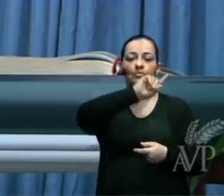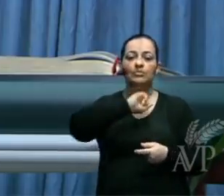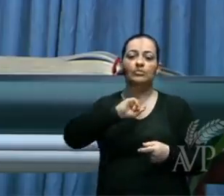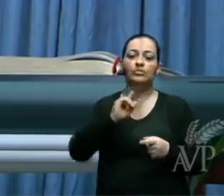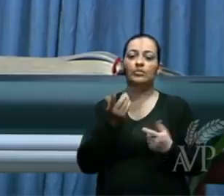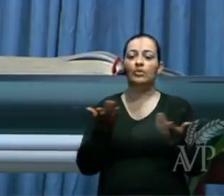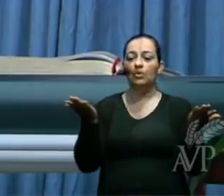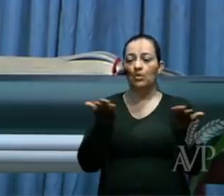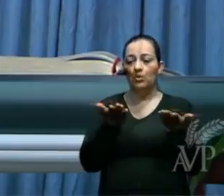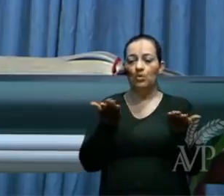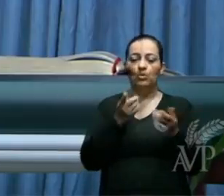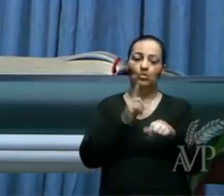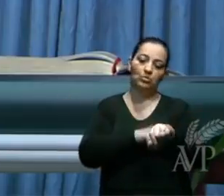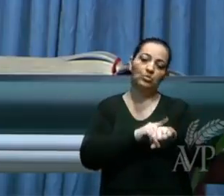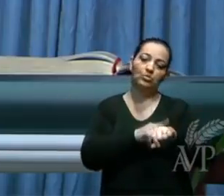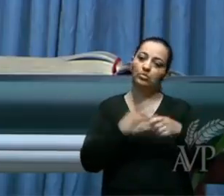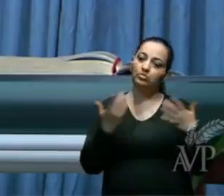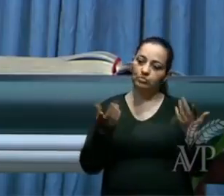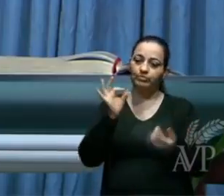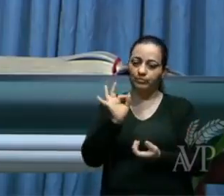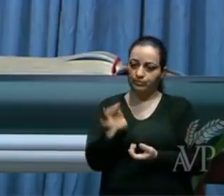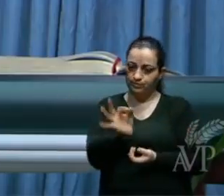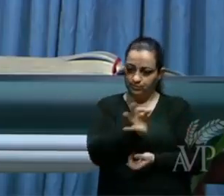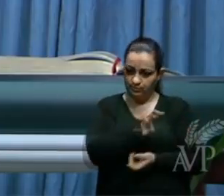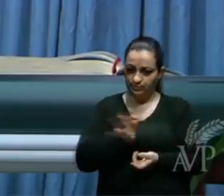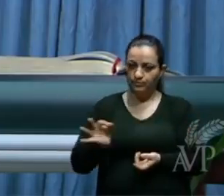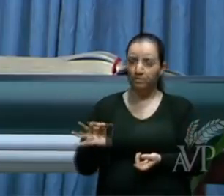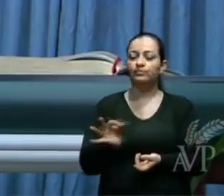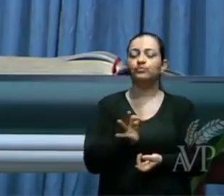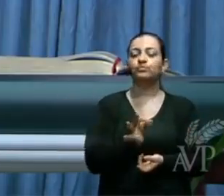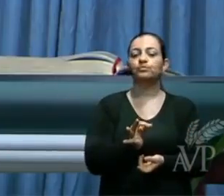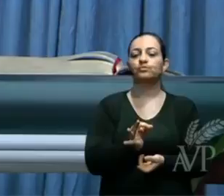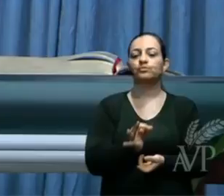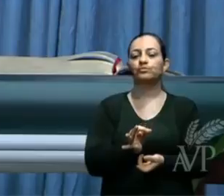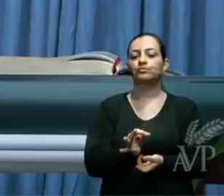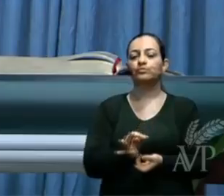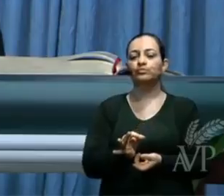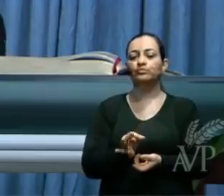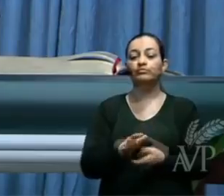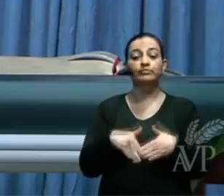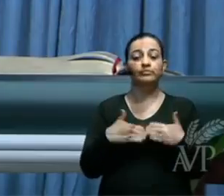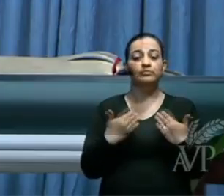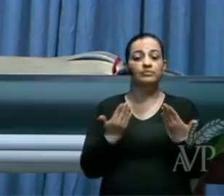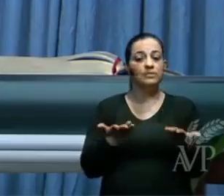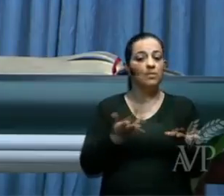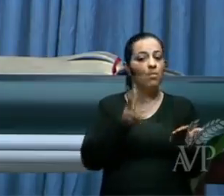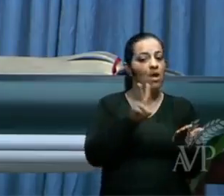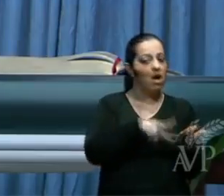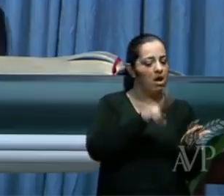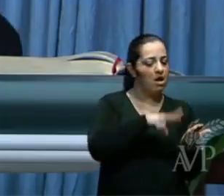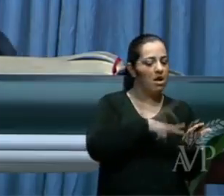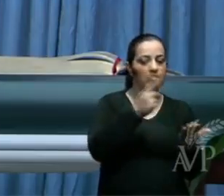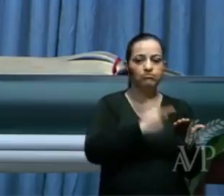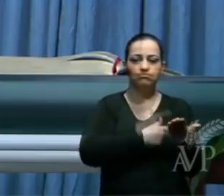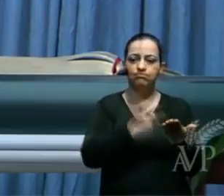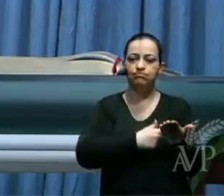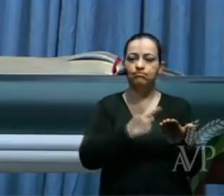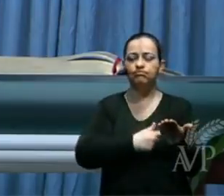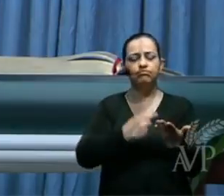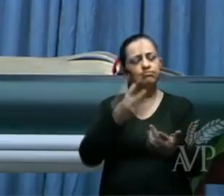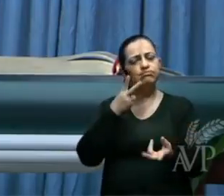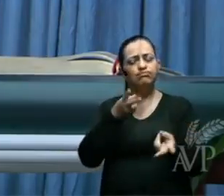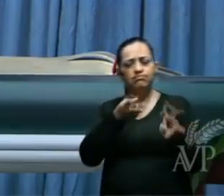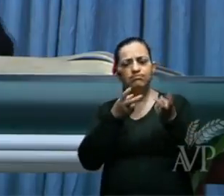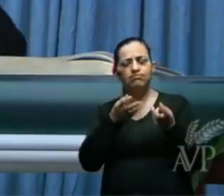neste tempo mas certo então ler a mensagem eu eu